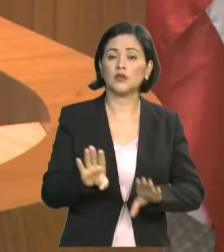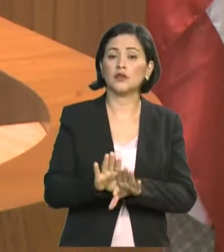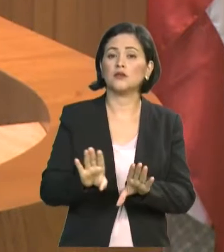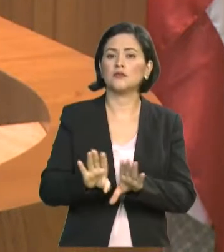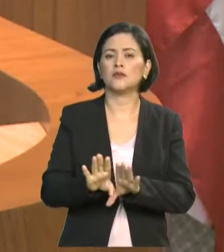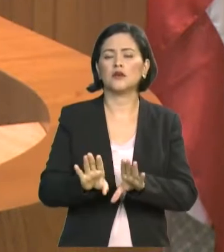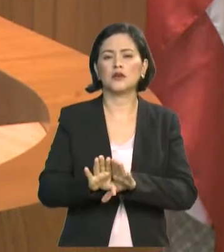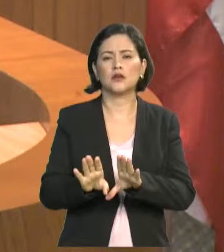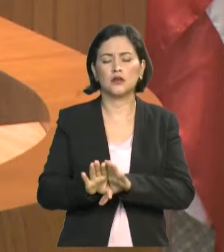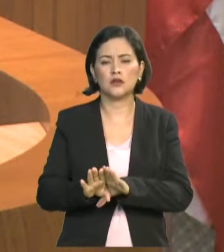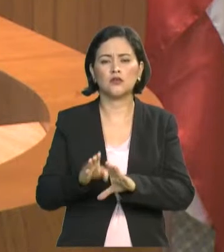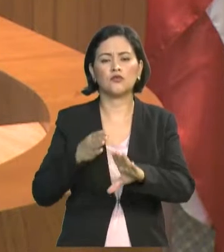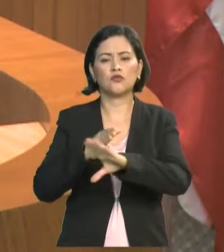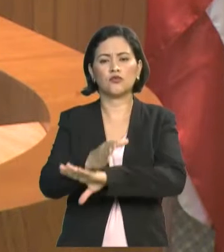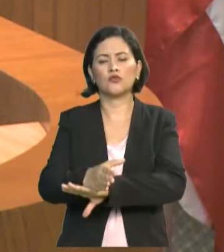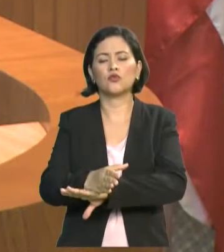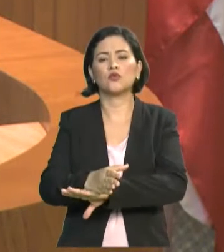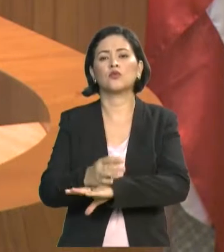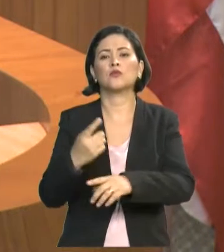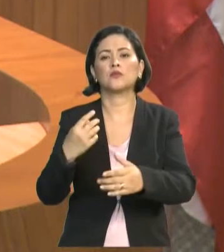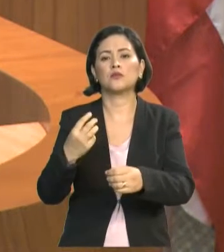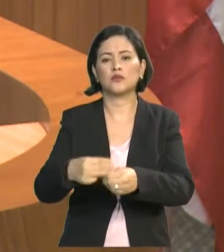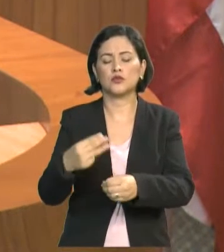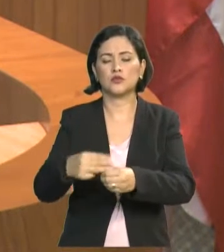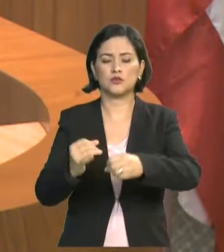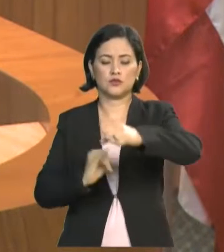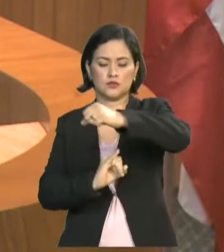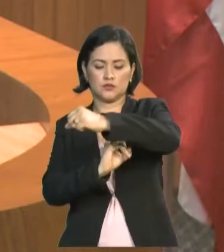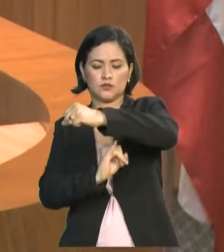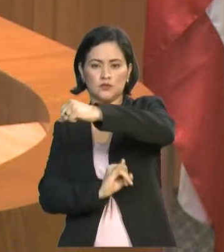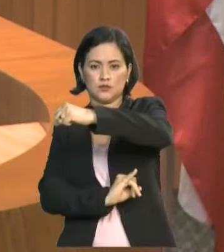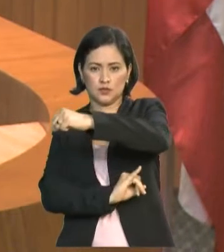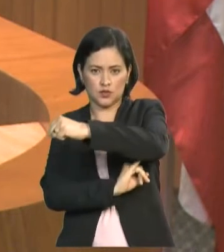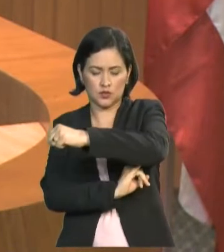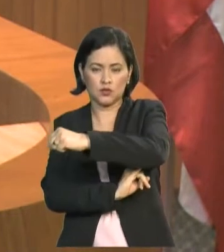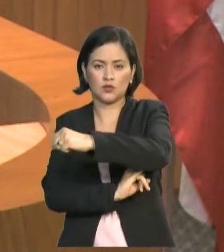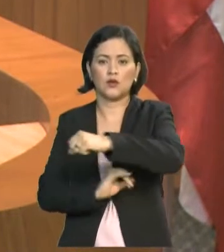a convite do deputado Hélio, do vereador Hélio,